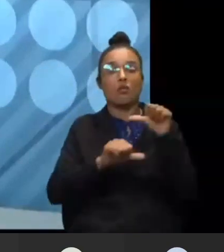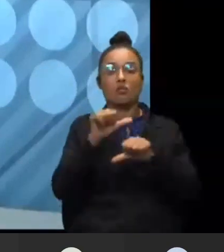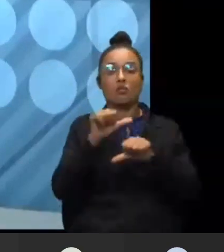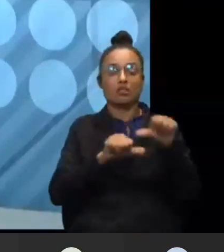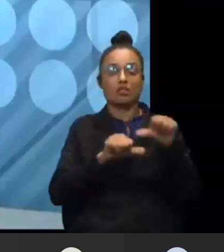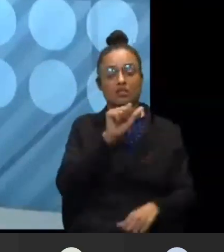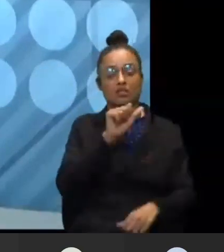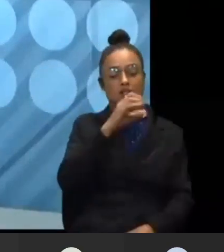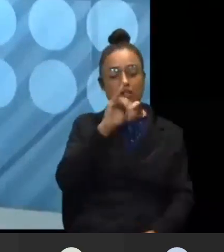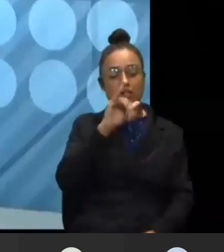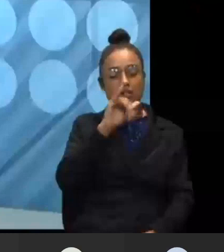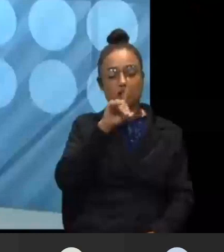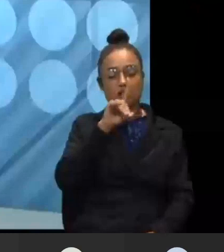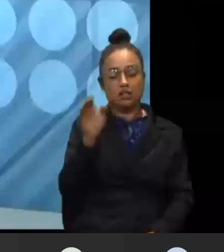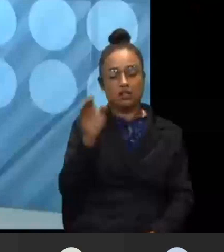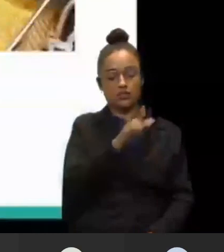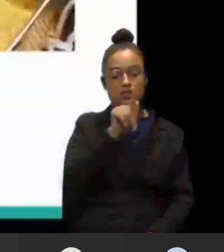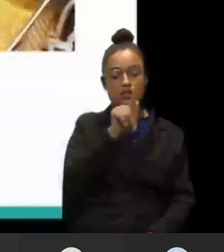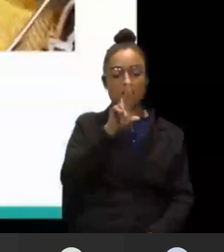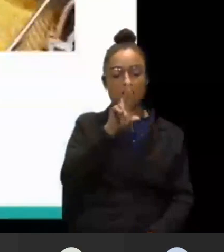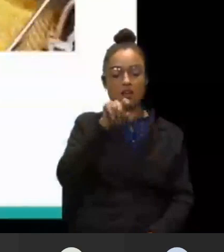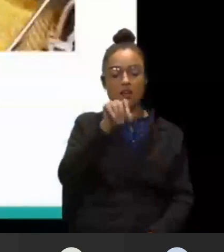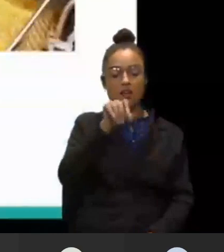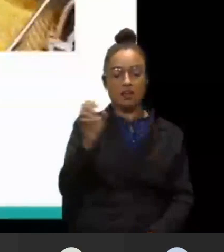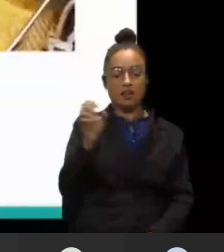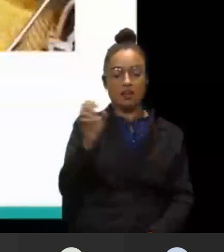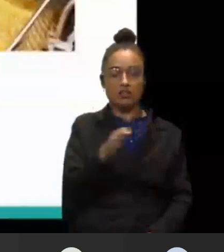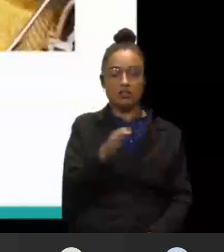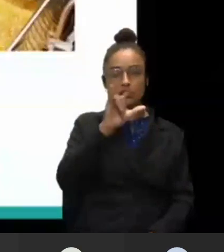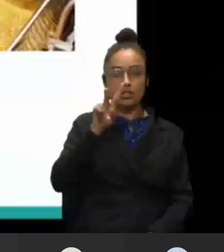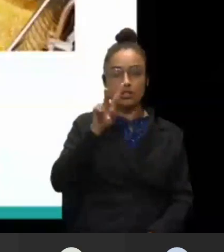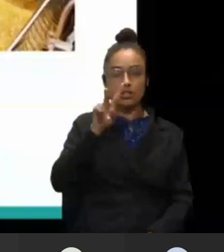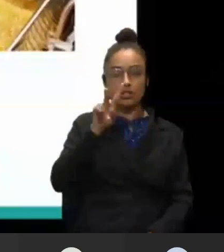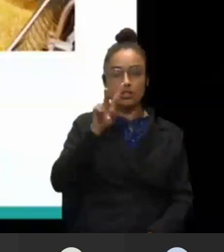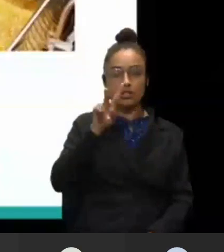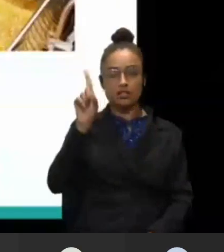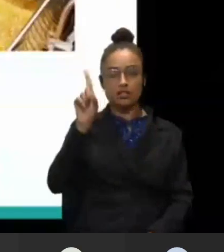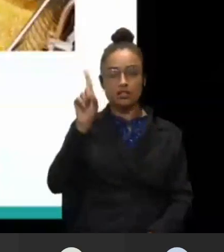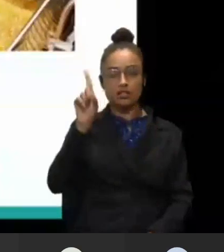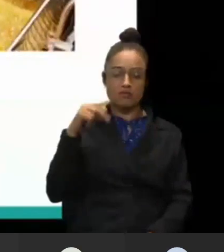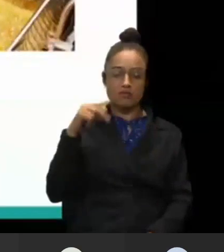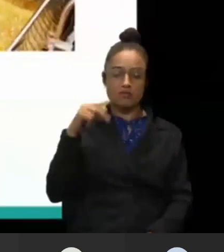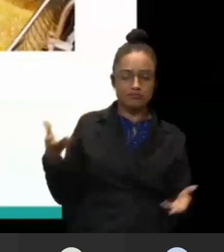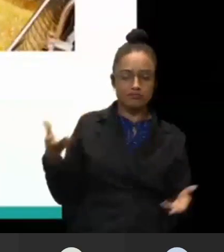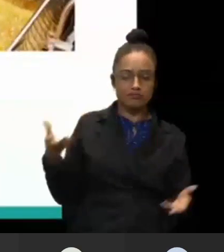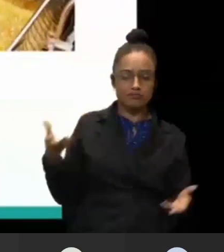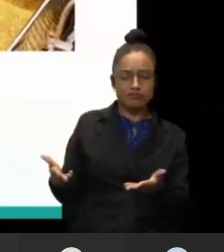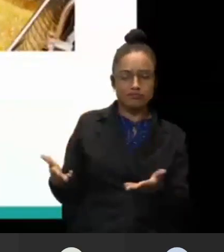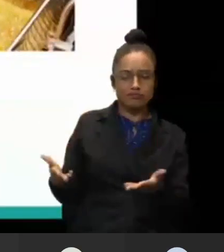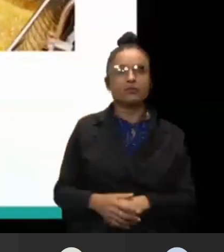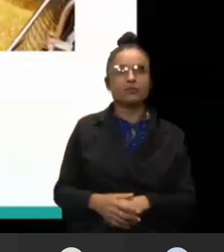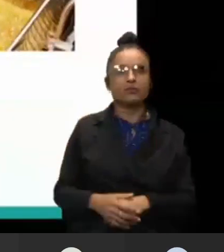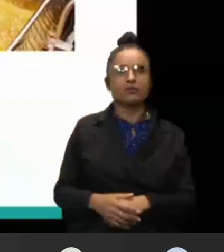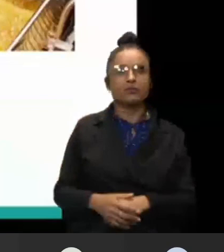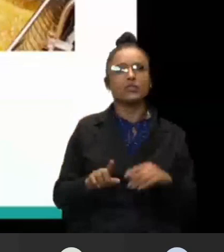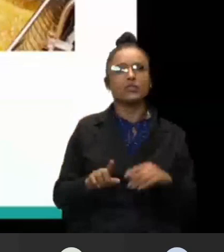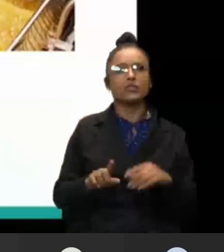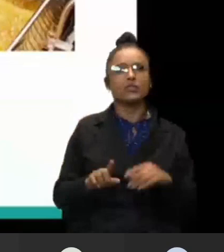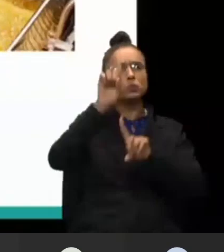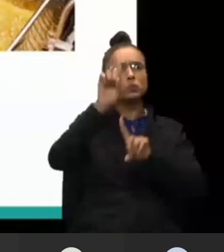graxos livres. Vamos ao slide para observar essas implicações. O índice de acidez